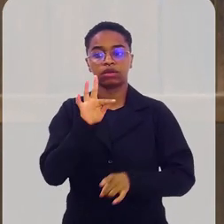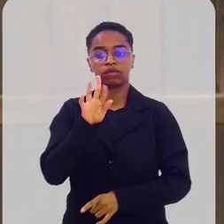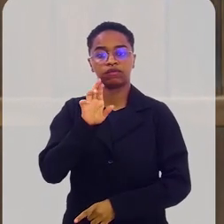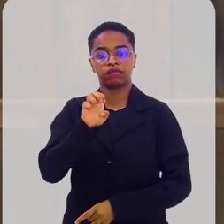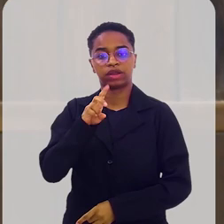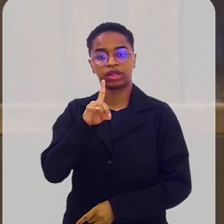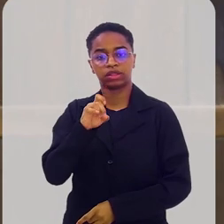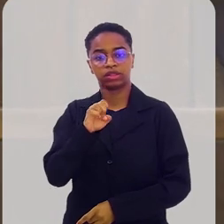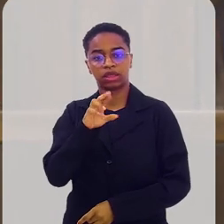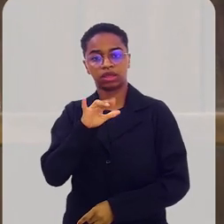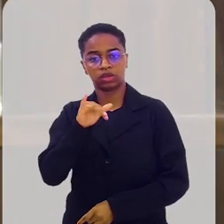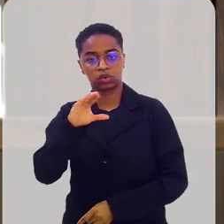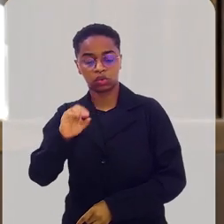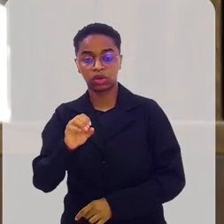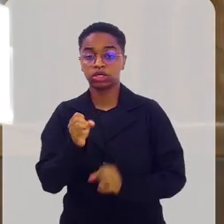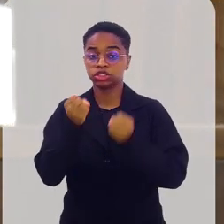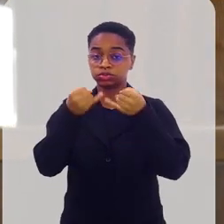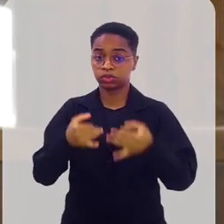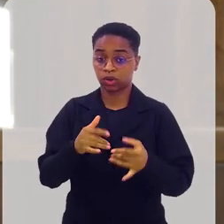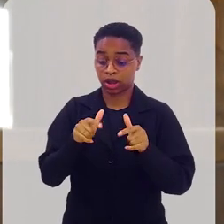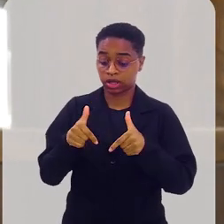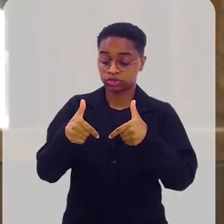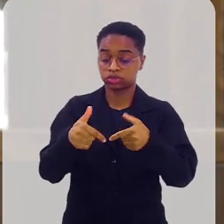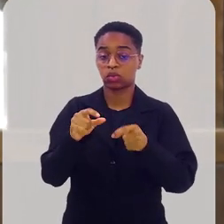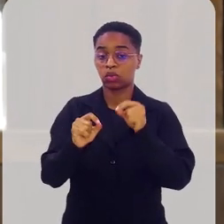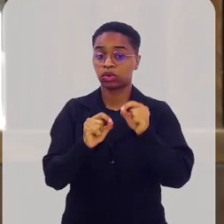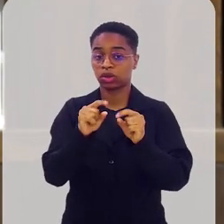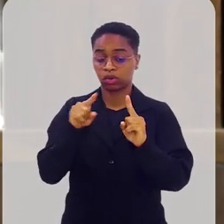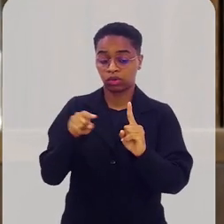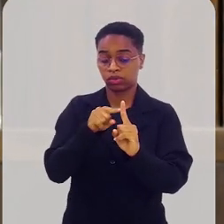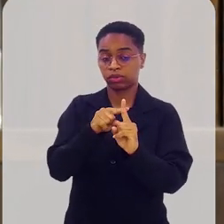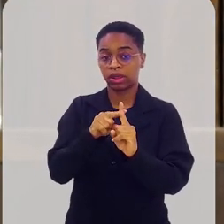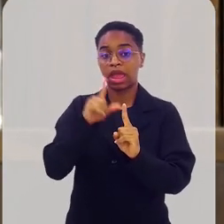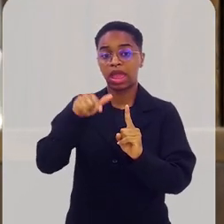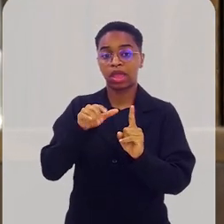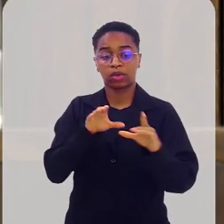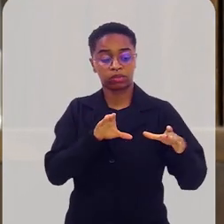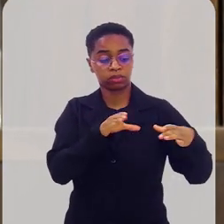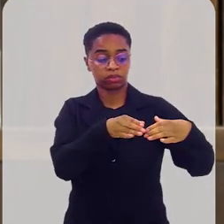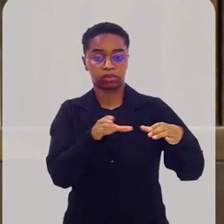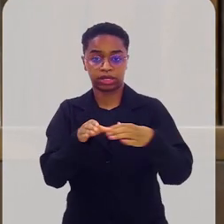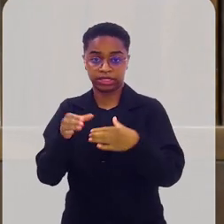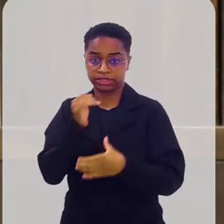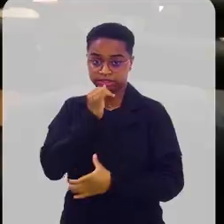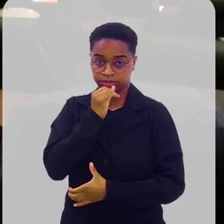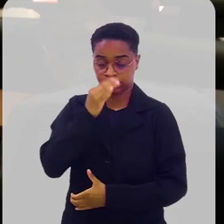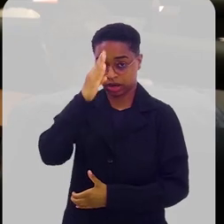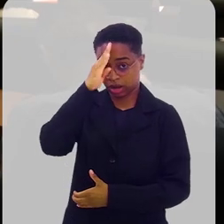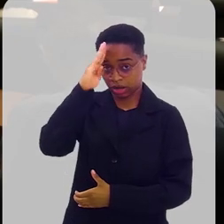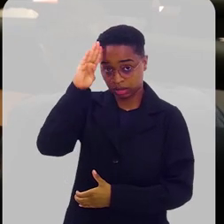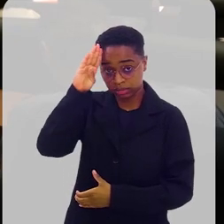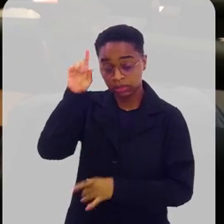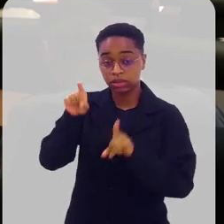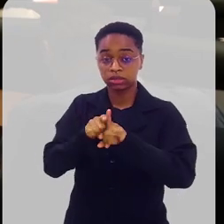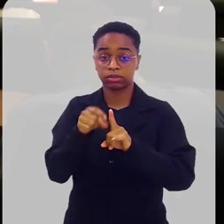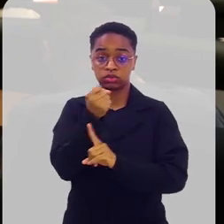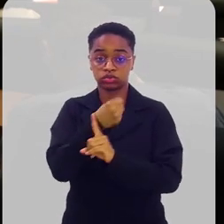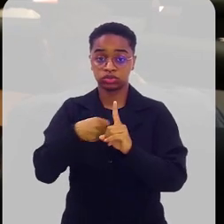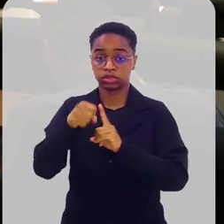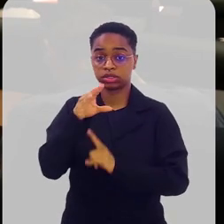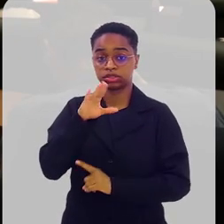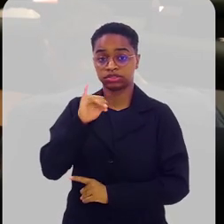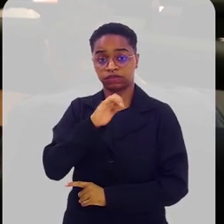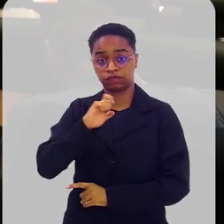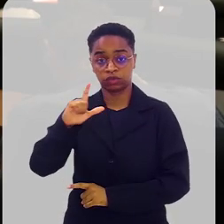das ações do fórum é reunir importantes atores como a academia, a sociedade civil